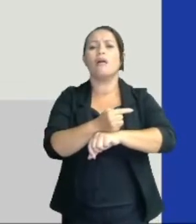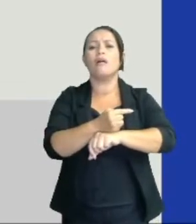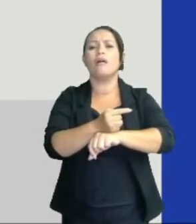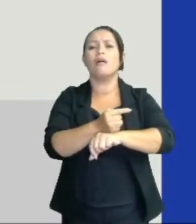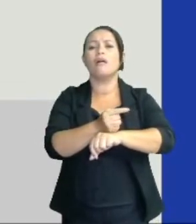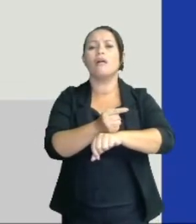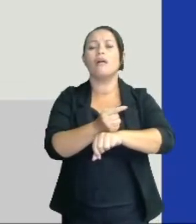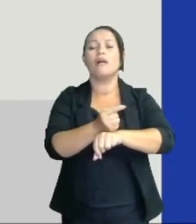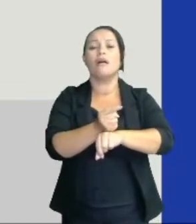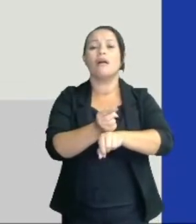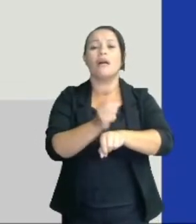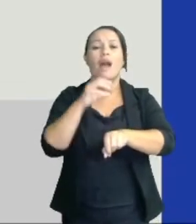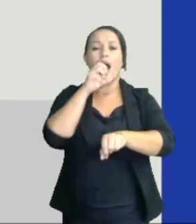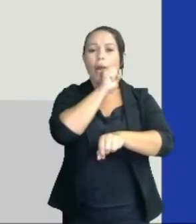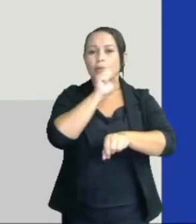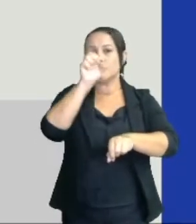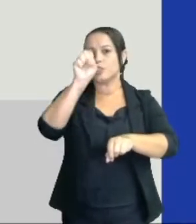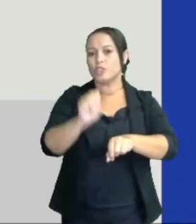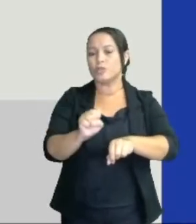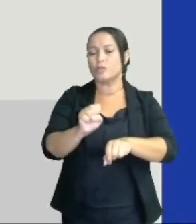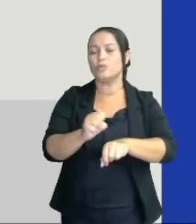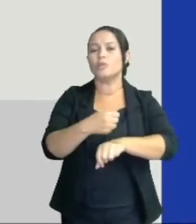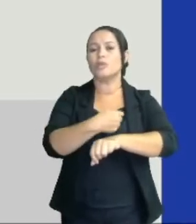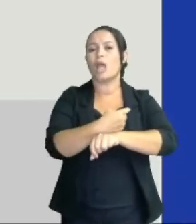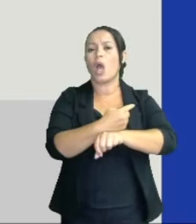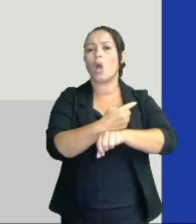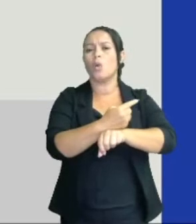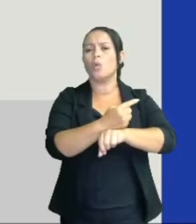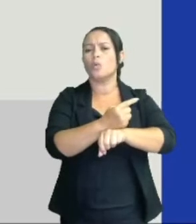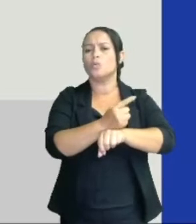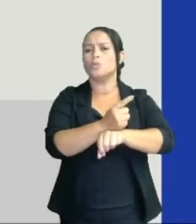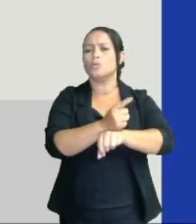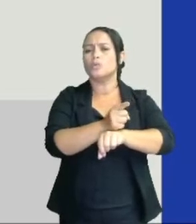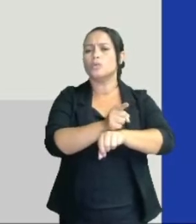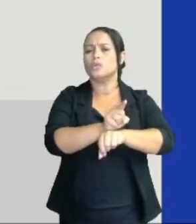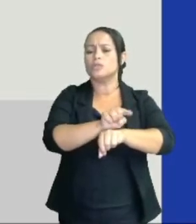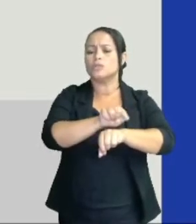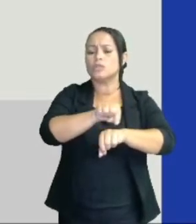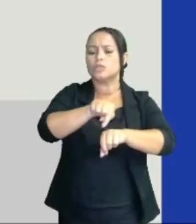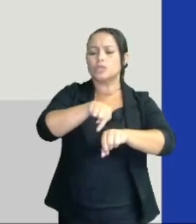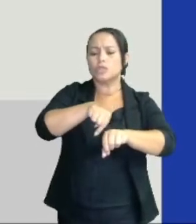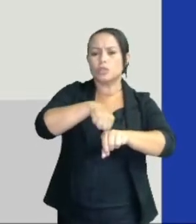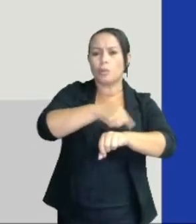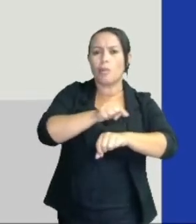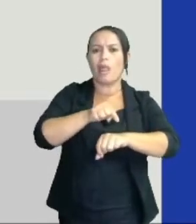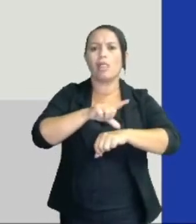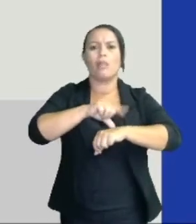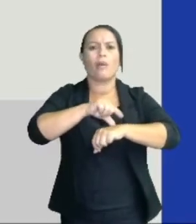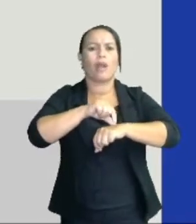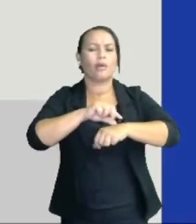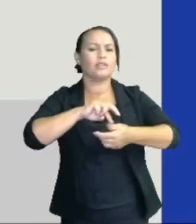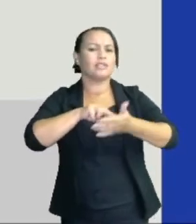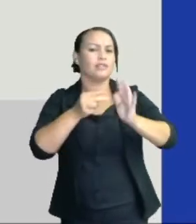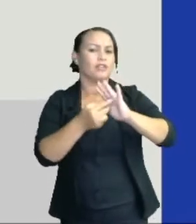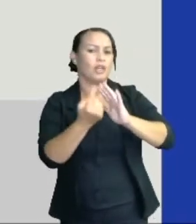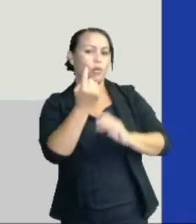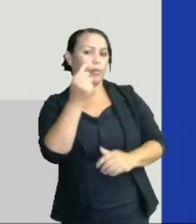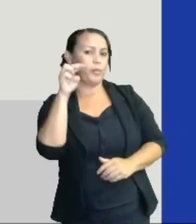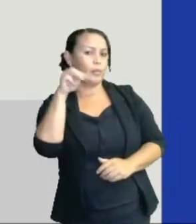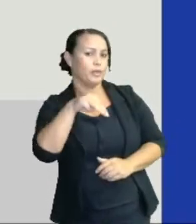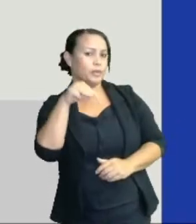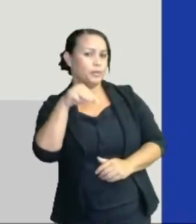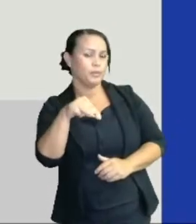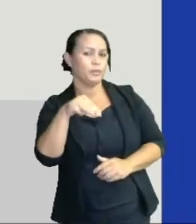um segundo. Quando ele dá um giro completo no relógio, ele forma 1 minuto,